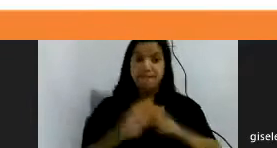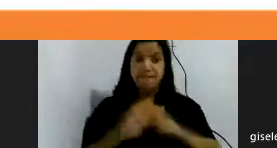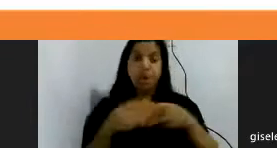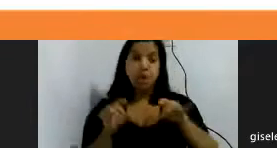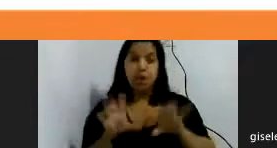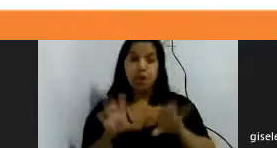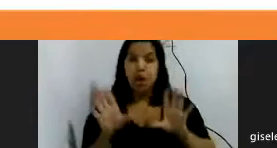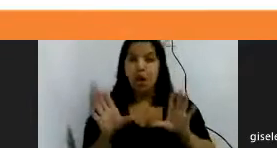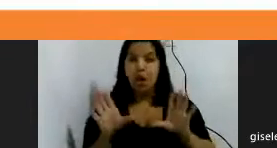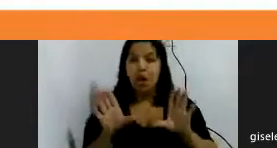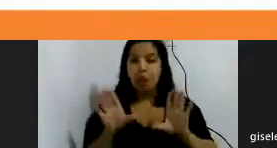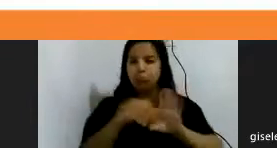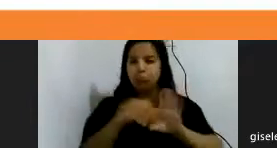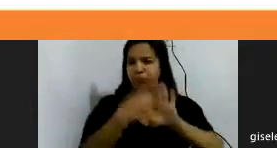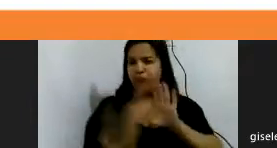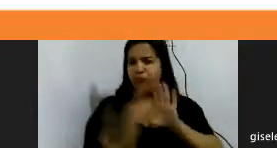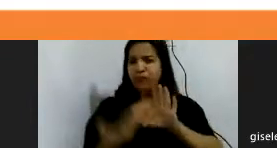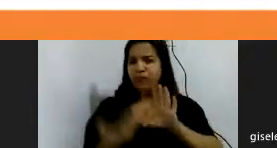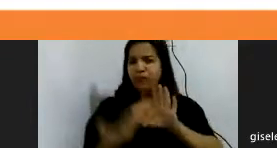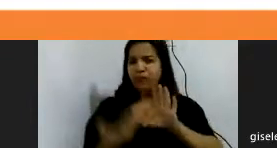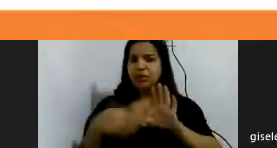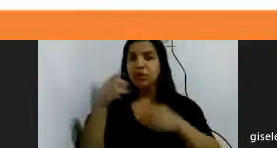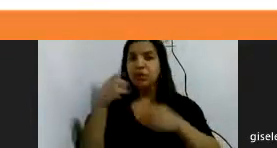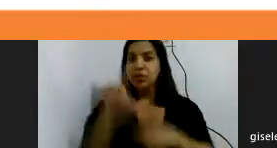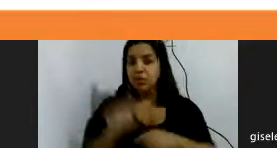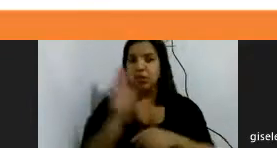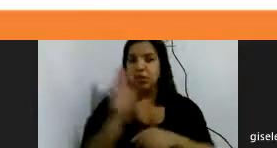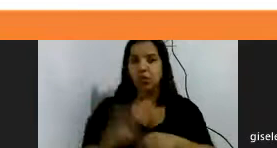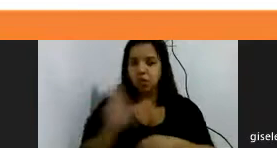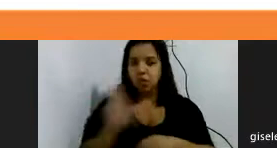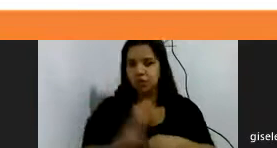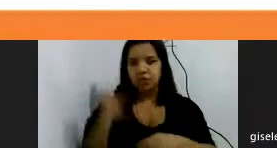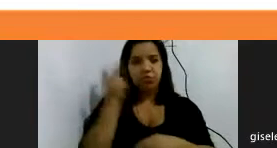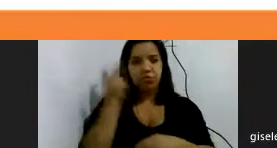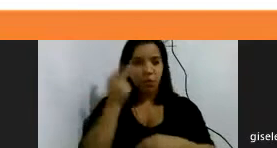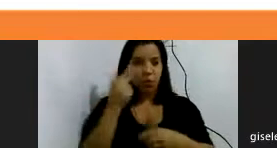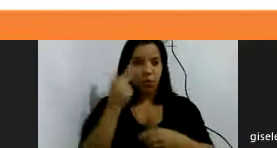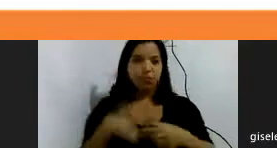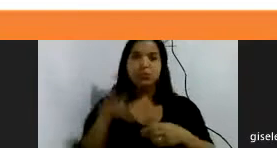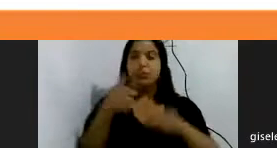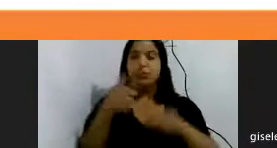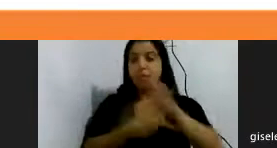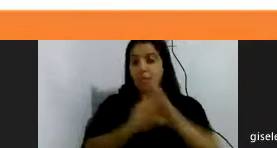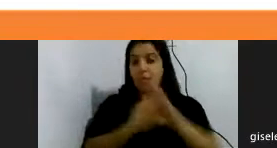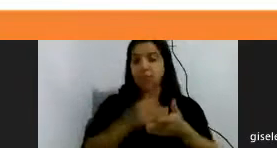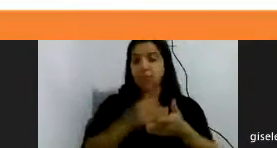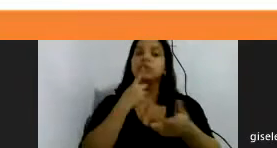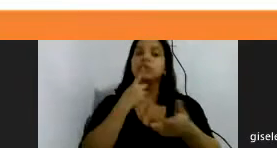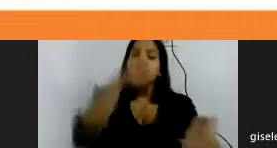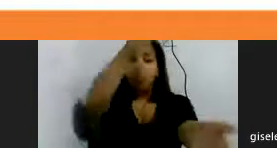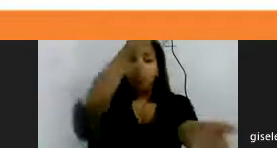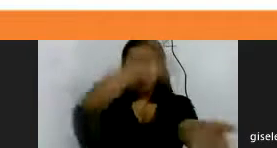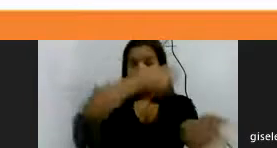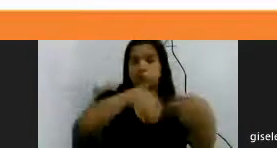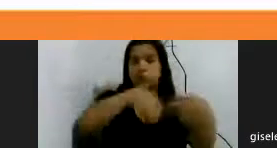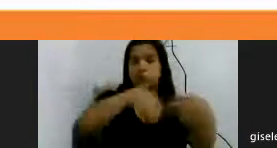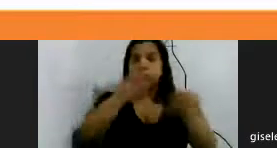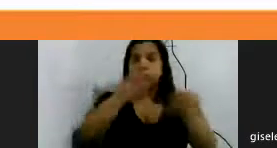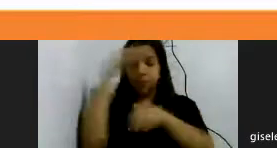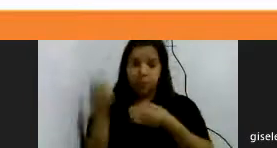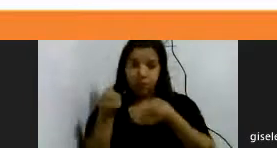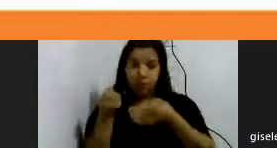a classificação do antígeno D que é utilizada nas rotinas pré-transfusionais e em doadores